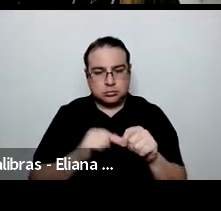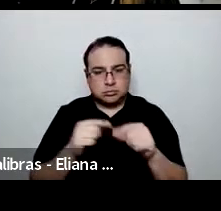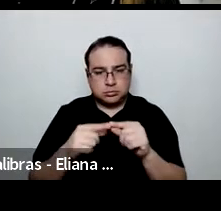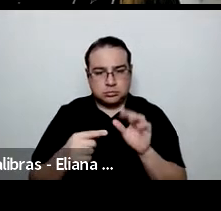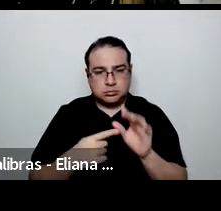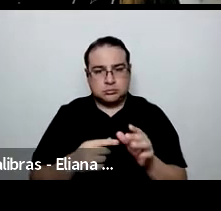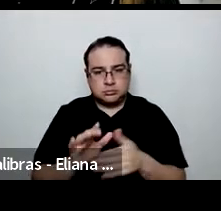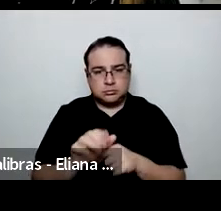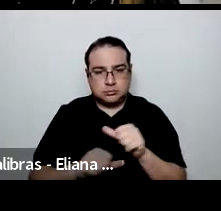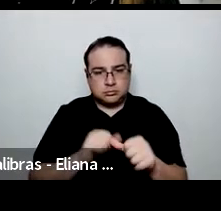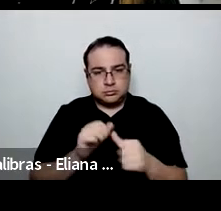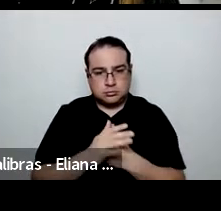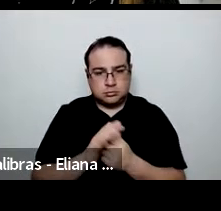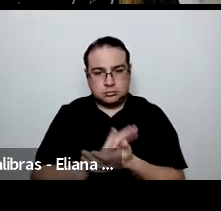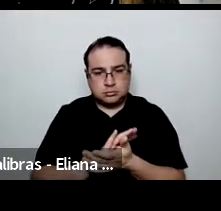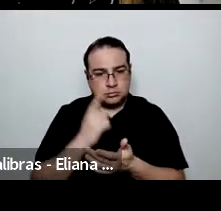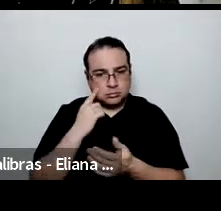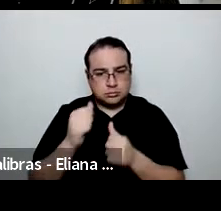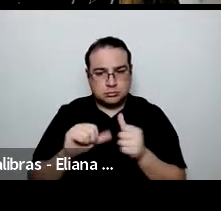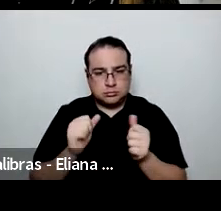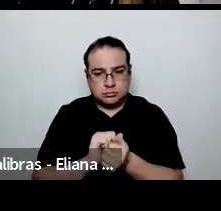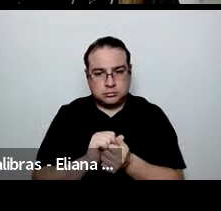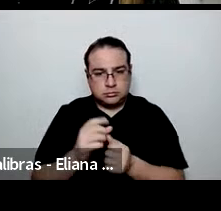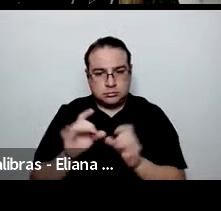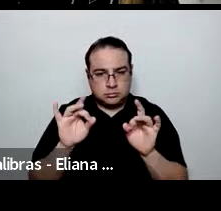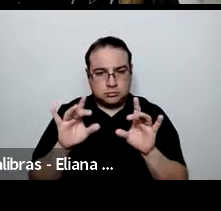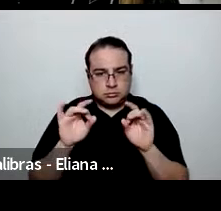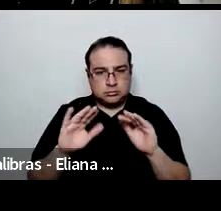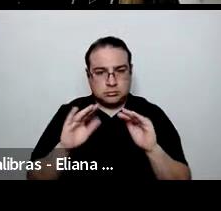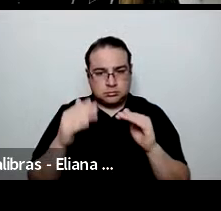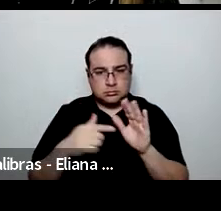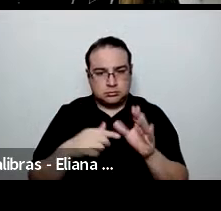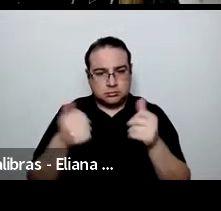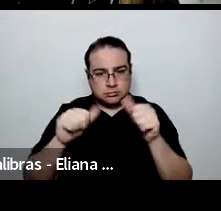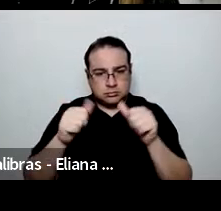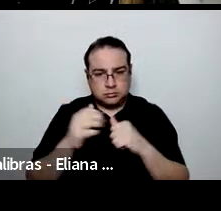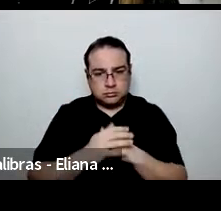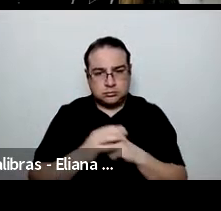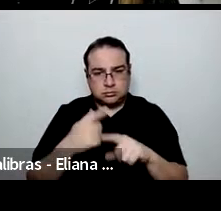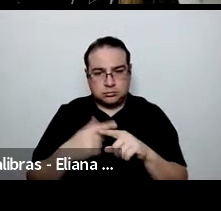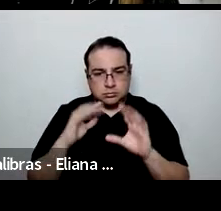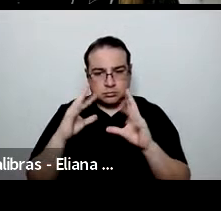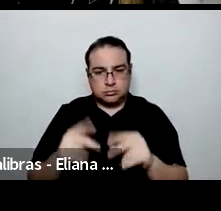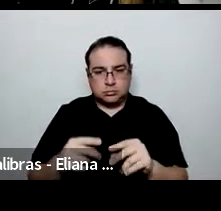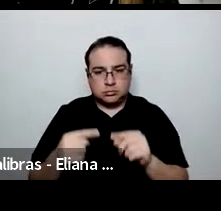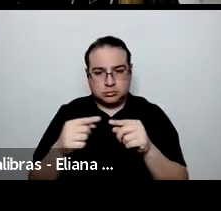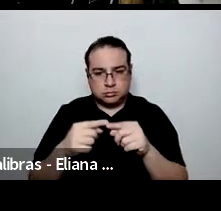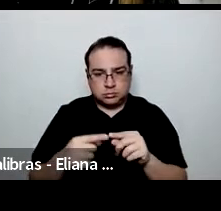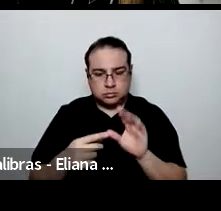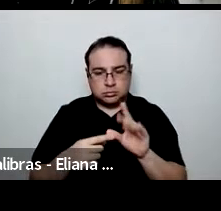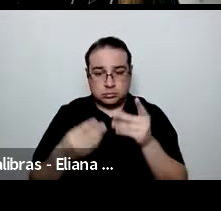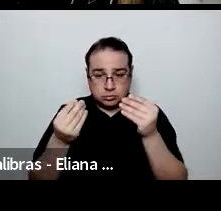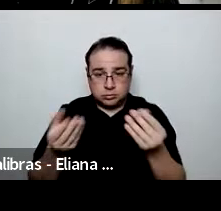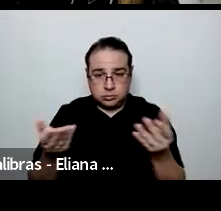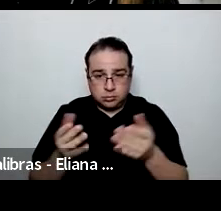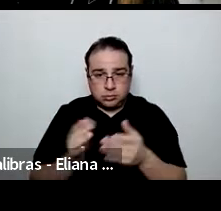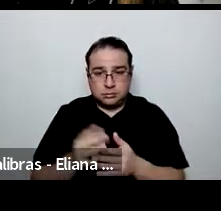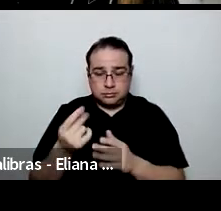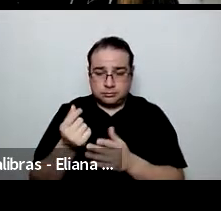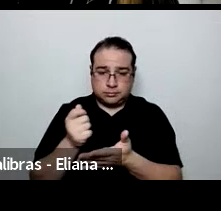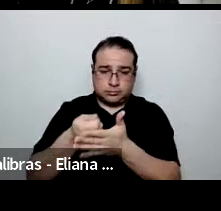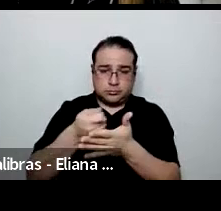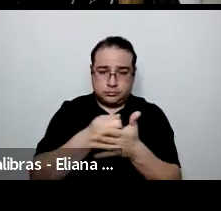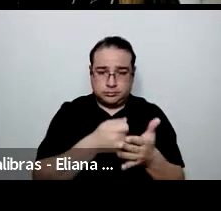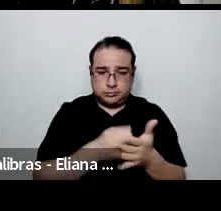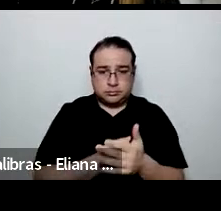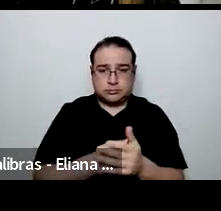não viabilizou o nariz por esta Justiça especializada isso porque todos os recursos recebidos e gastos realizados